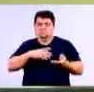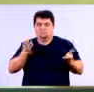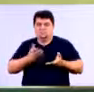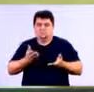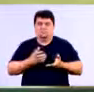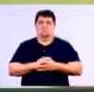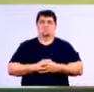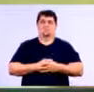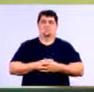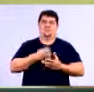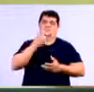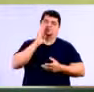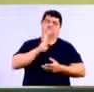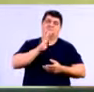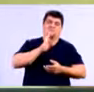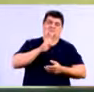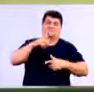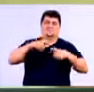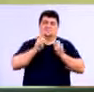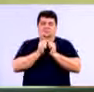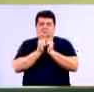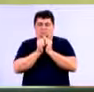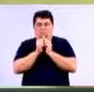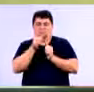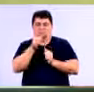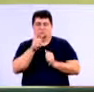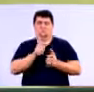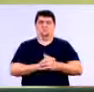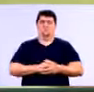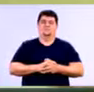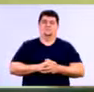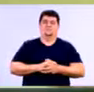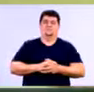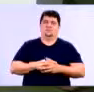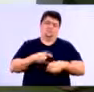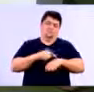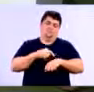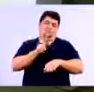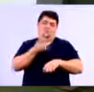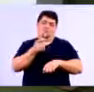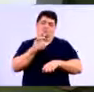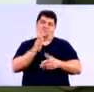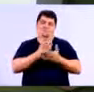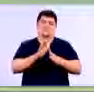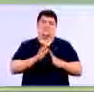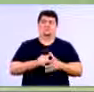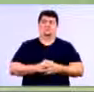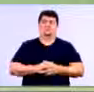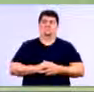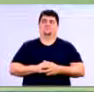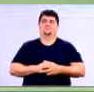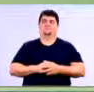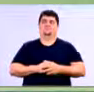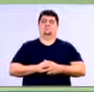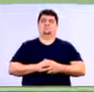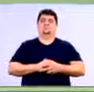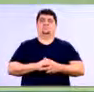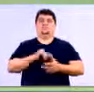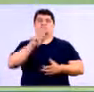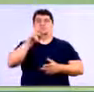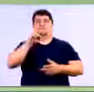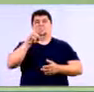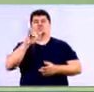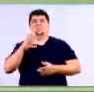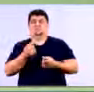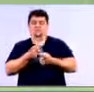disciplina. Foi muito legal trabalhar com vocês. Tá dando aqui nosso tempo agora, né, professor? Existe. Vamos falar dos investimentos financeiros.